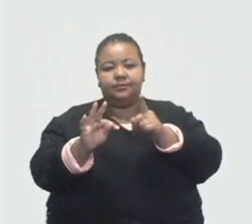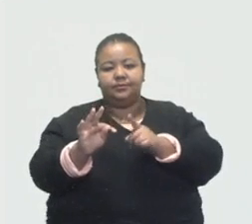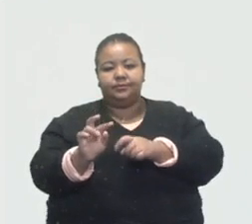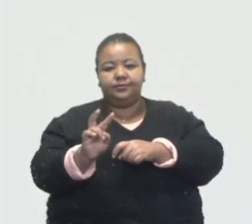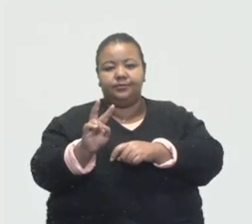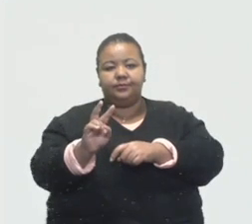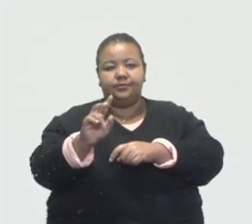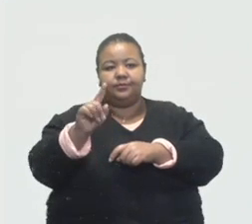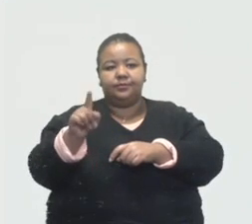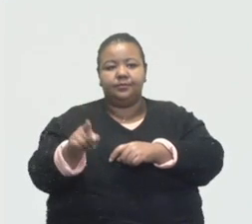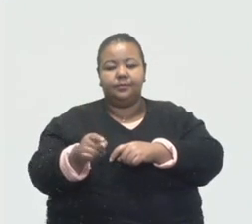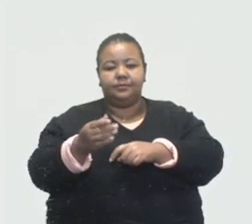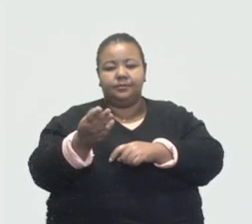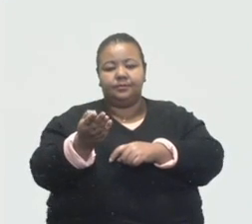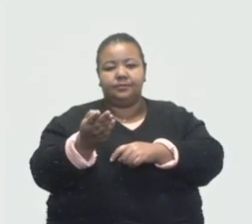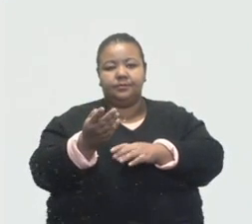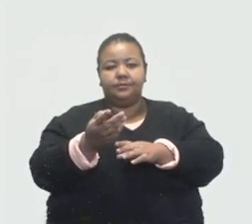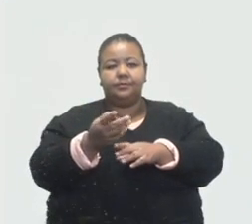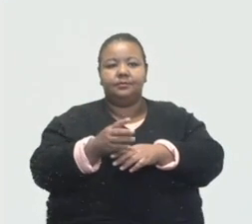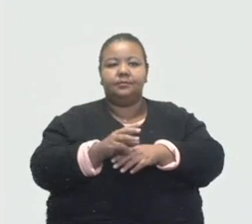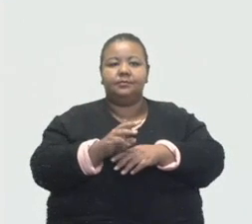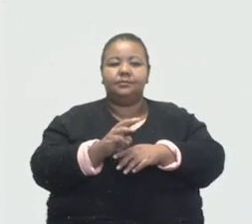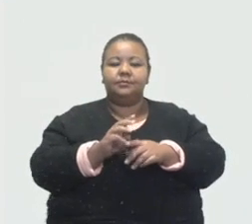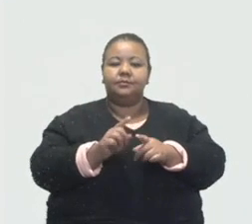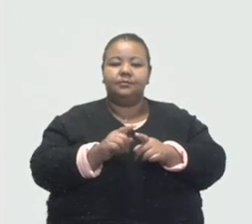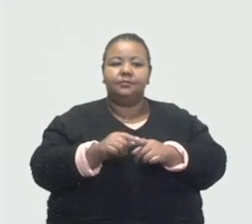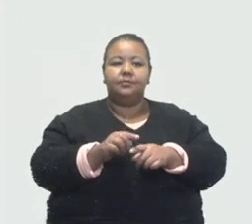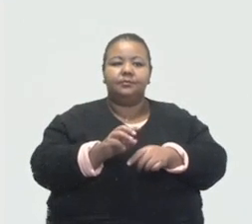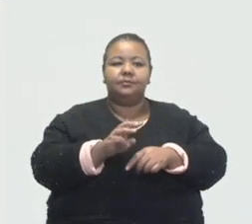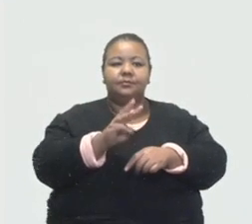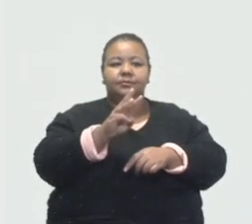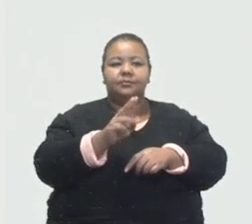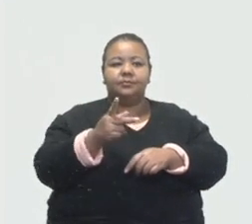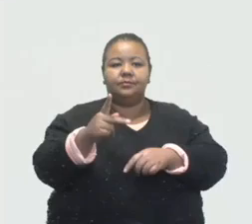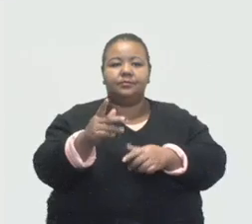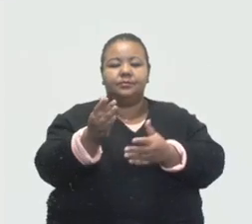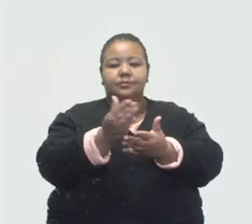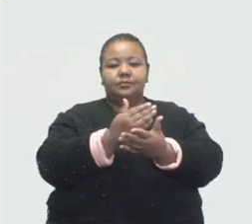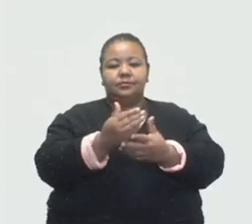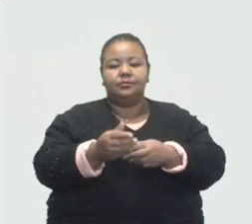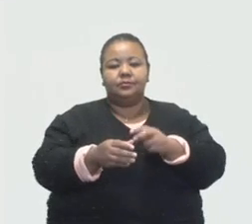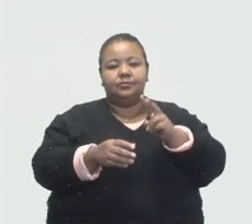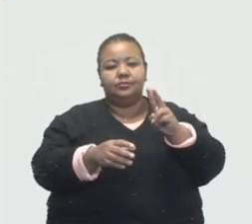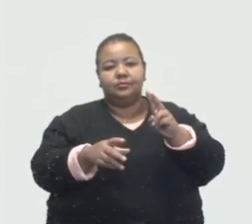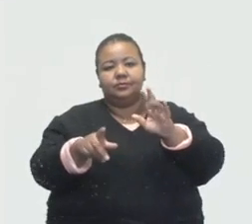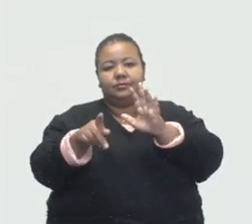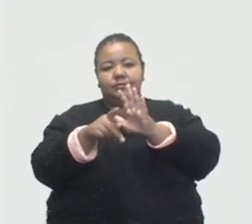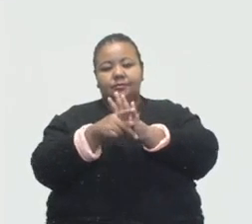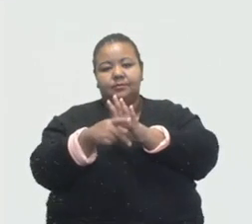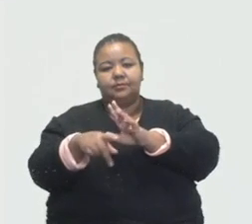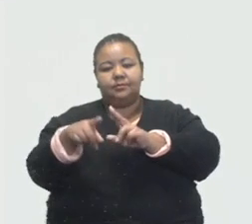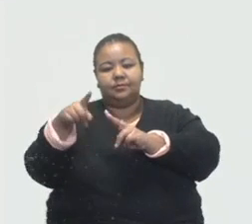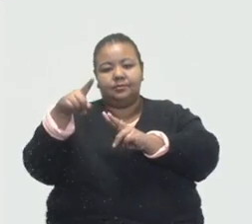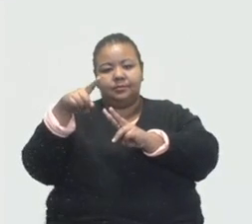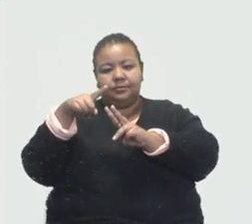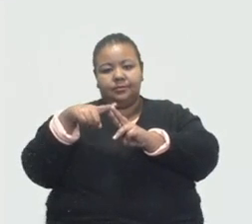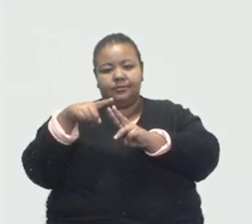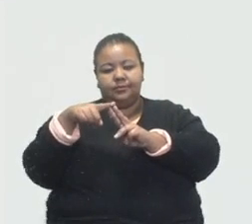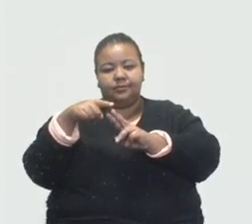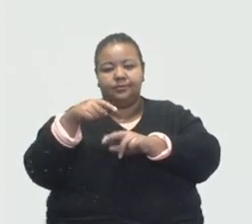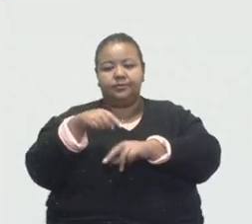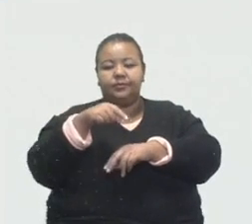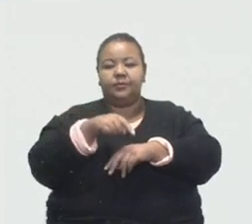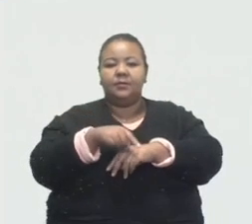tal que temos a imagem do nosso vetor V sendo W para algum V pertencente ao meu espaço vetorial. Então, veja que